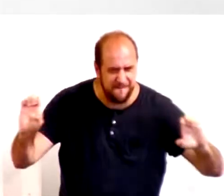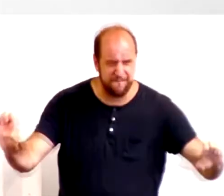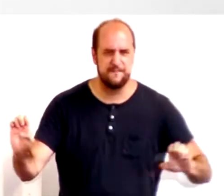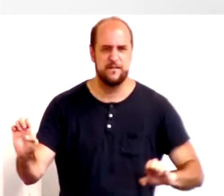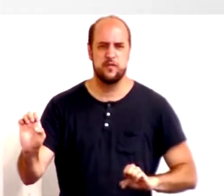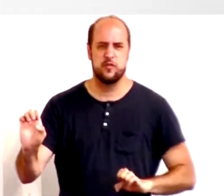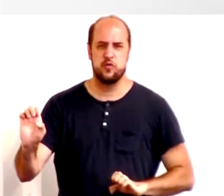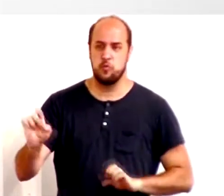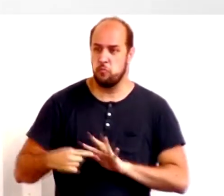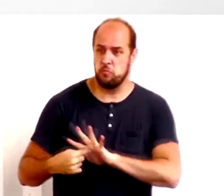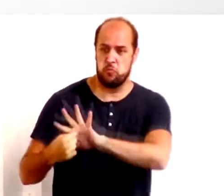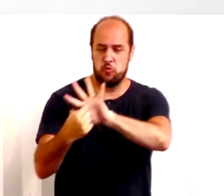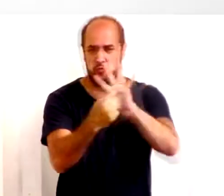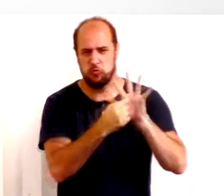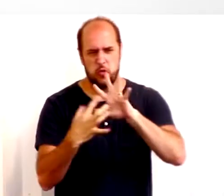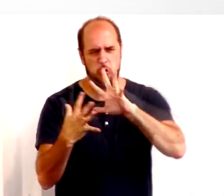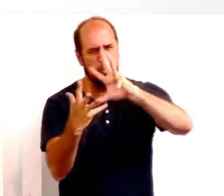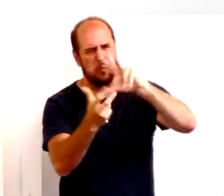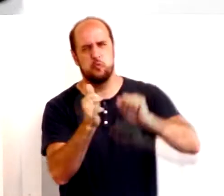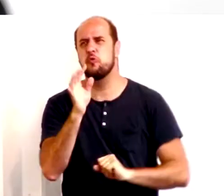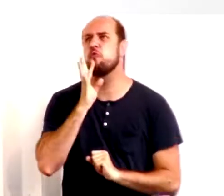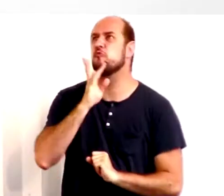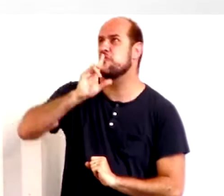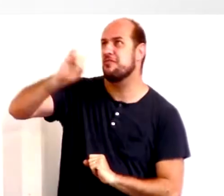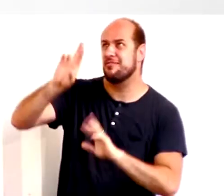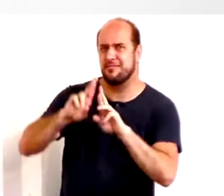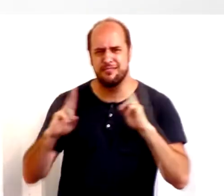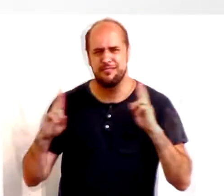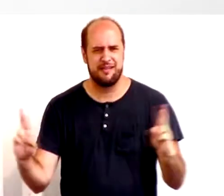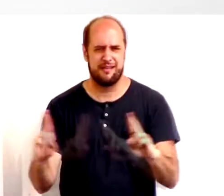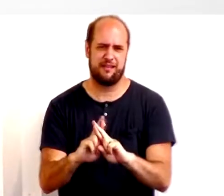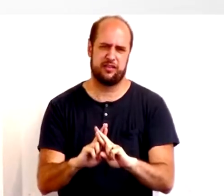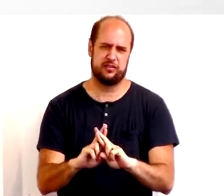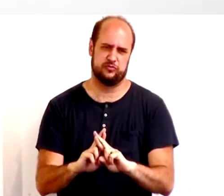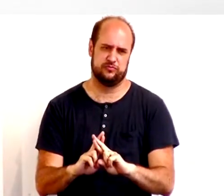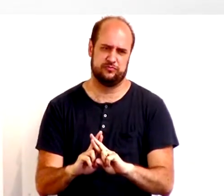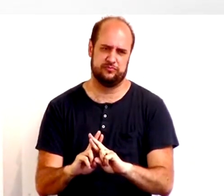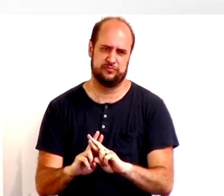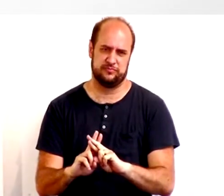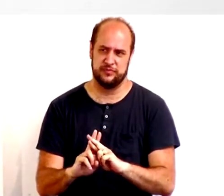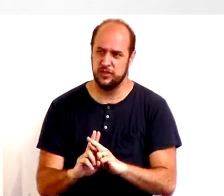no mundo, levando as pessoas a adorarem ao Deus que ele conhecia.